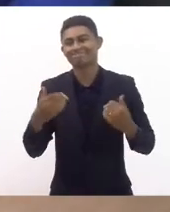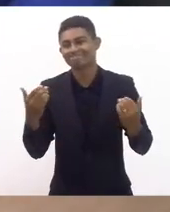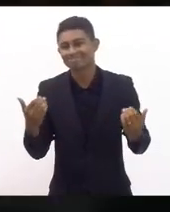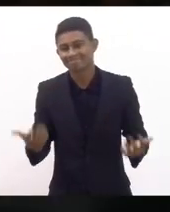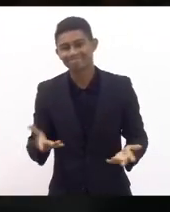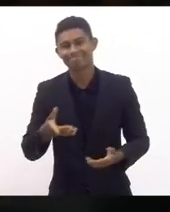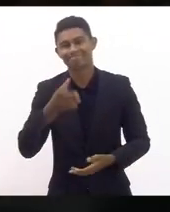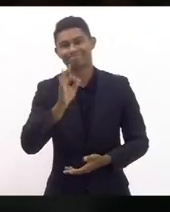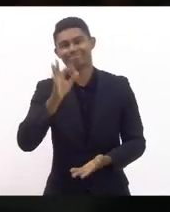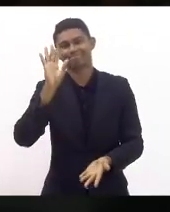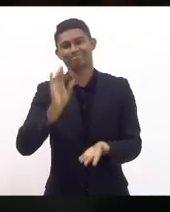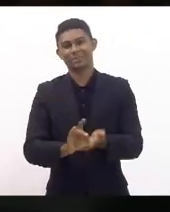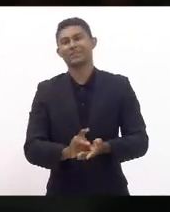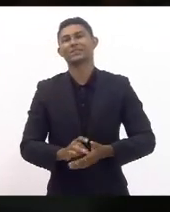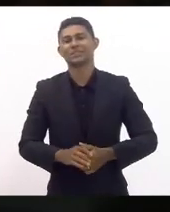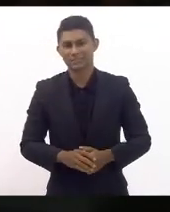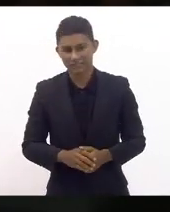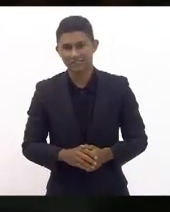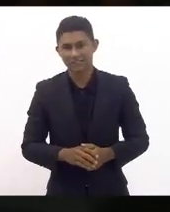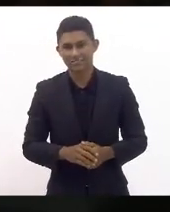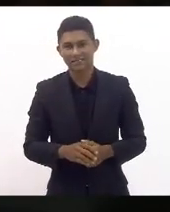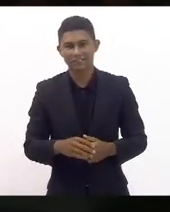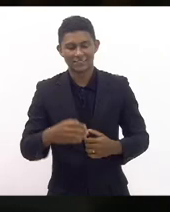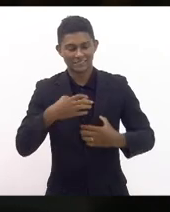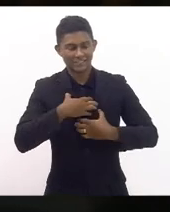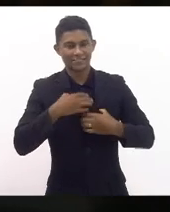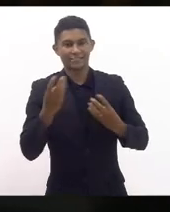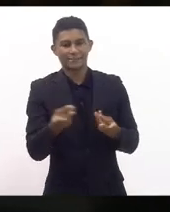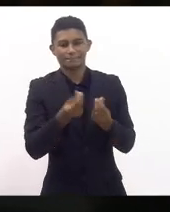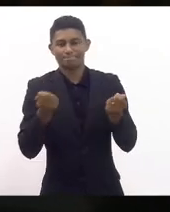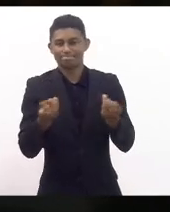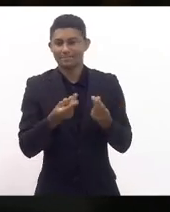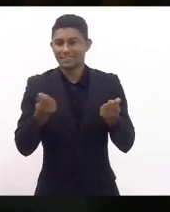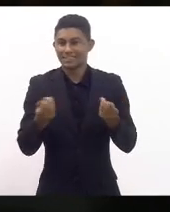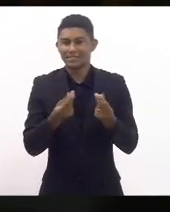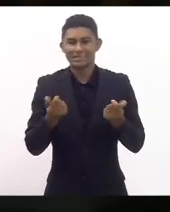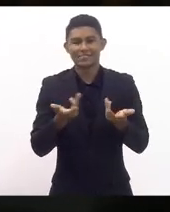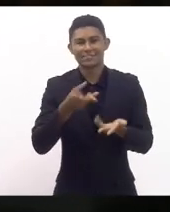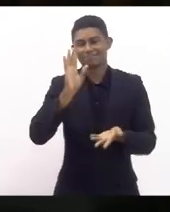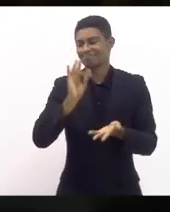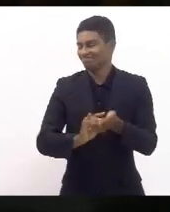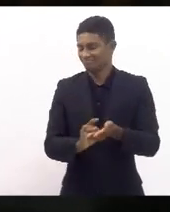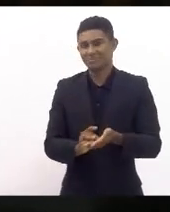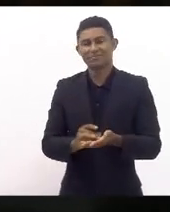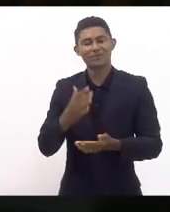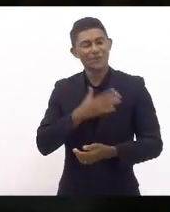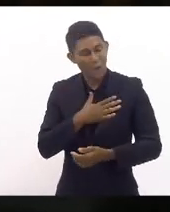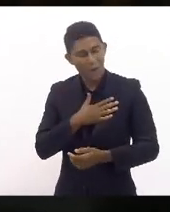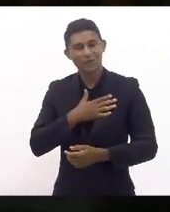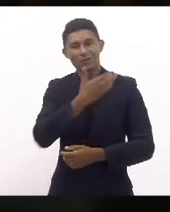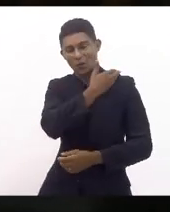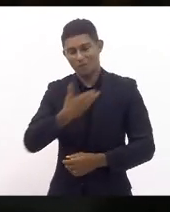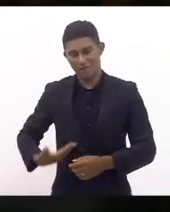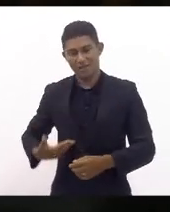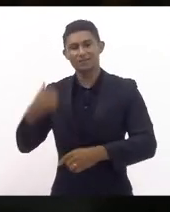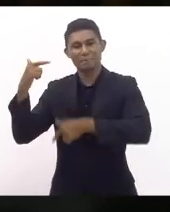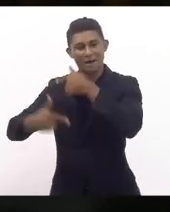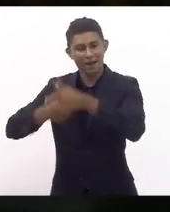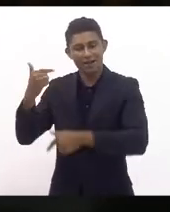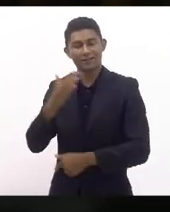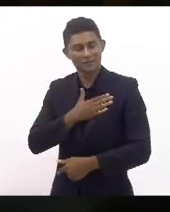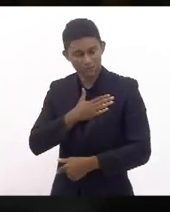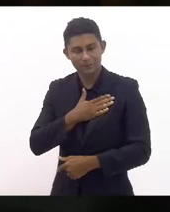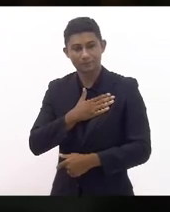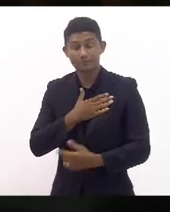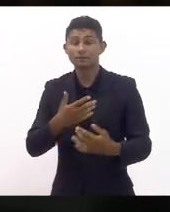isso não tem preço, né? E, assim como não tem preço, algumas ações que fazemos, e